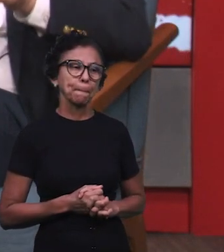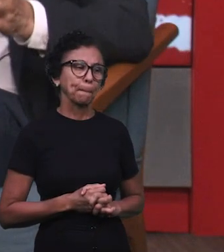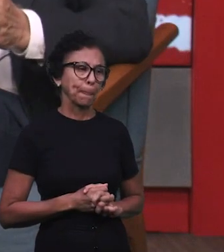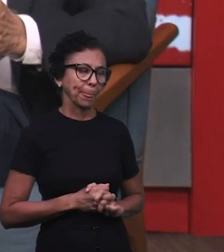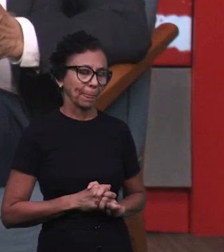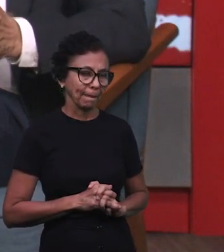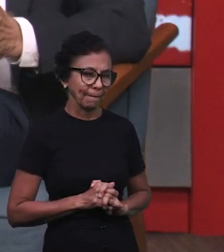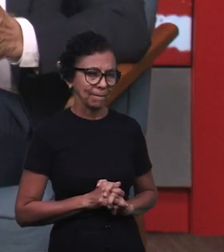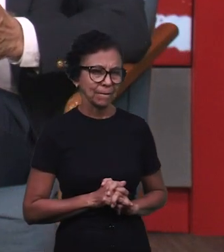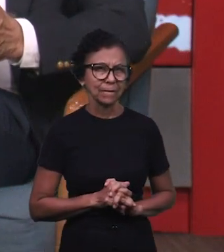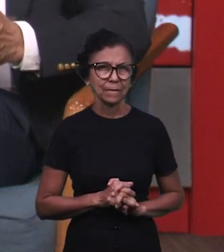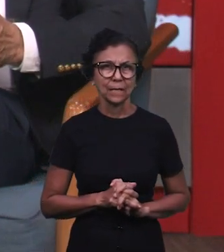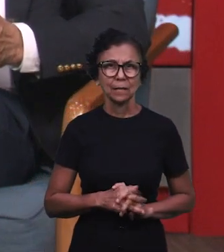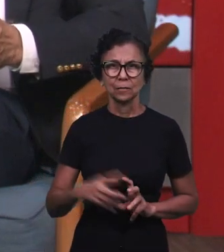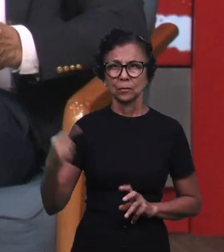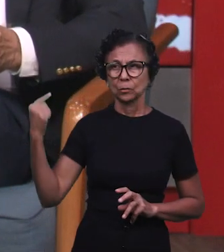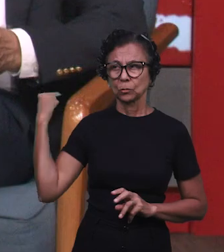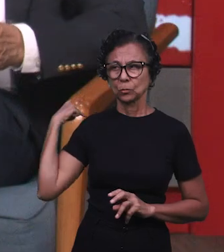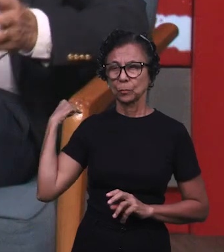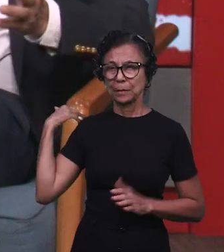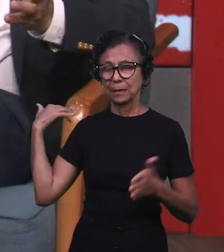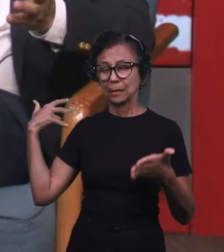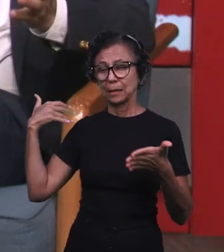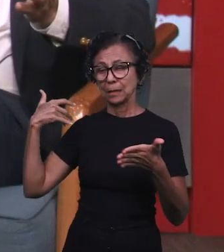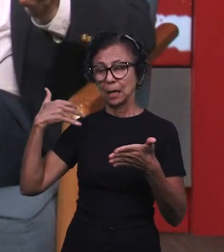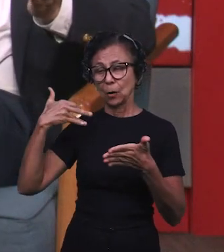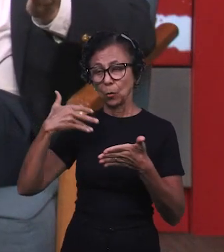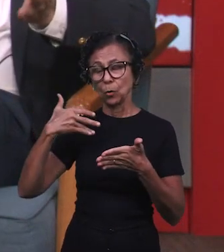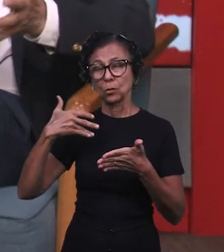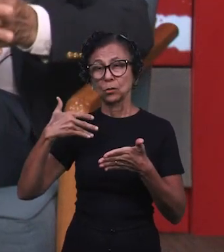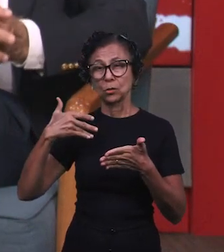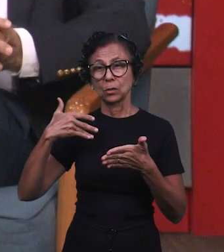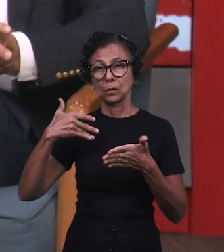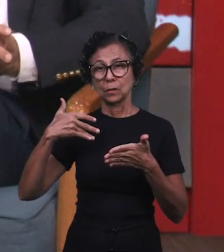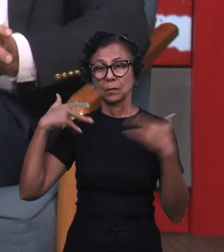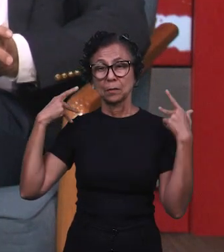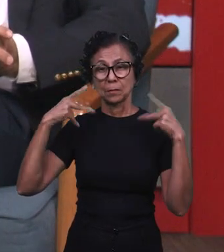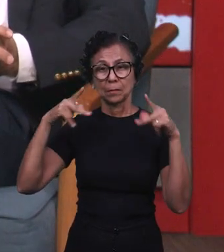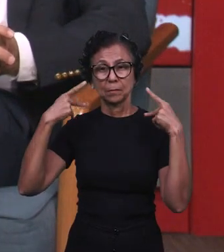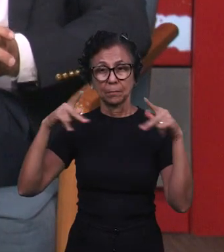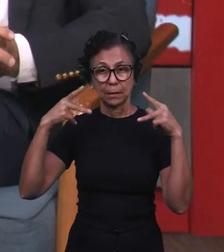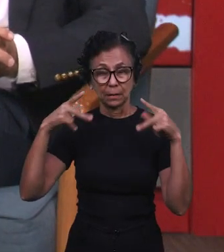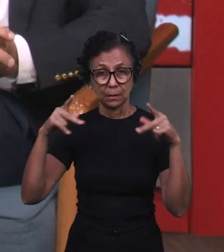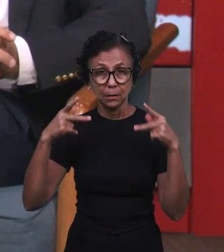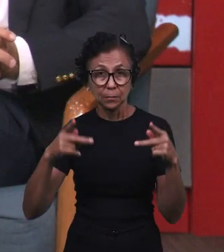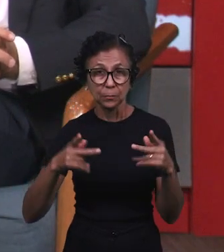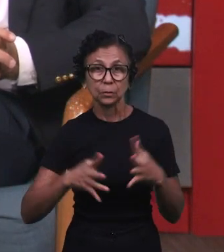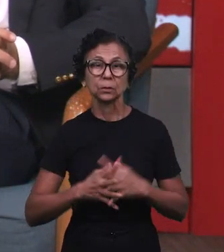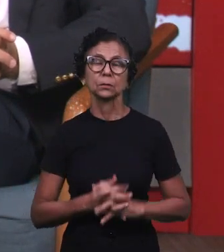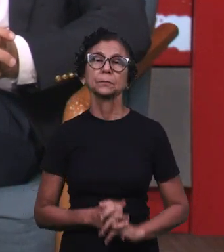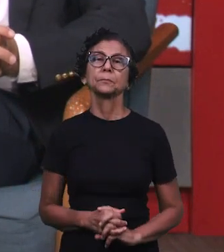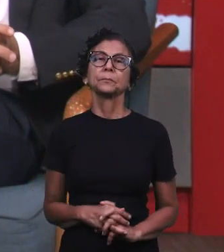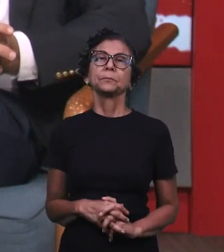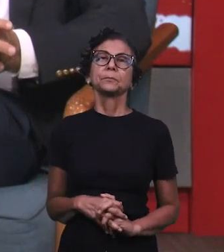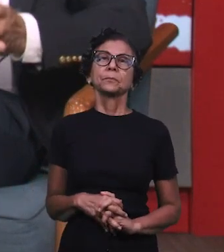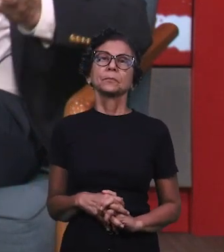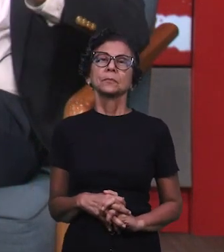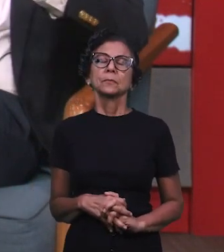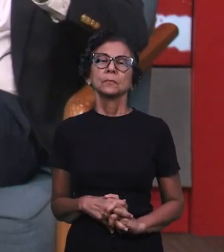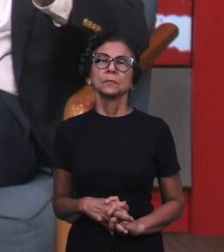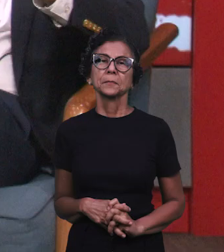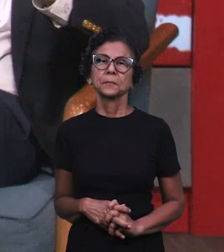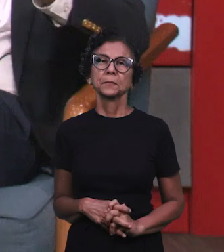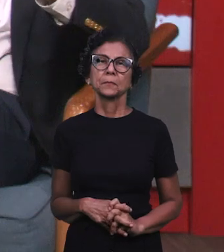Nós pregamos a vida toda, e não há como negar isso, que